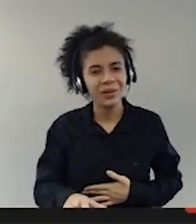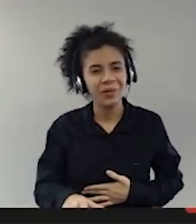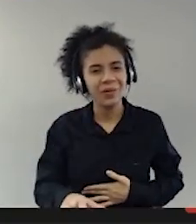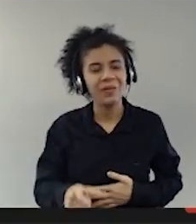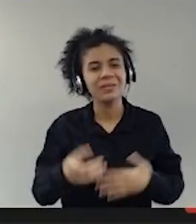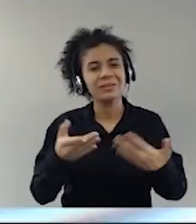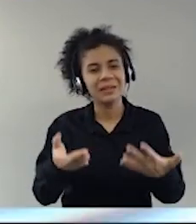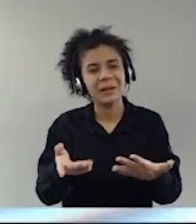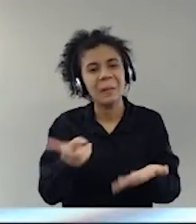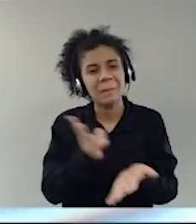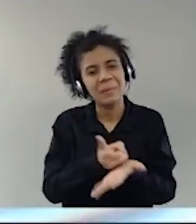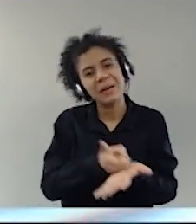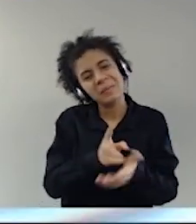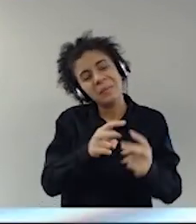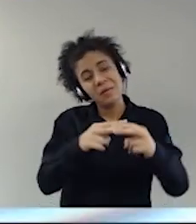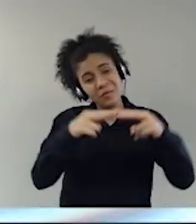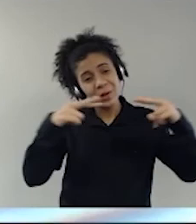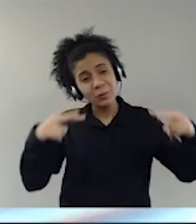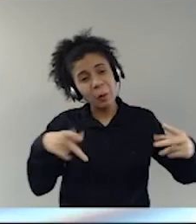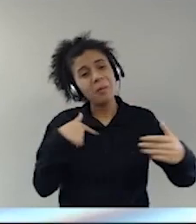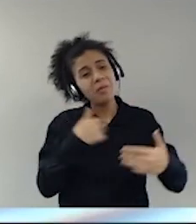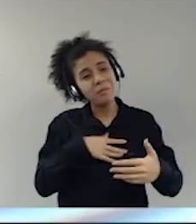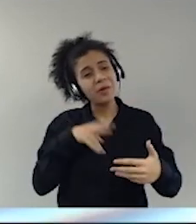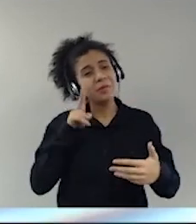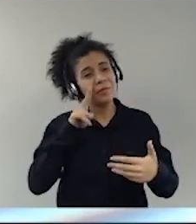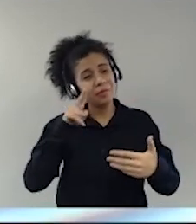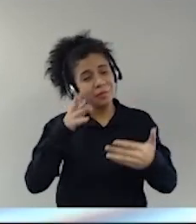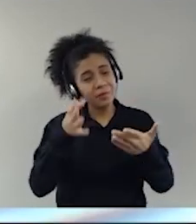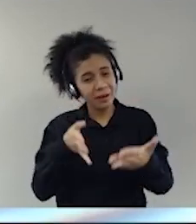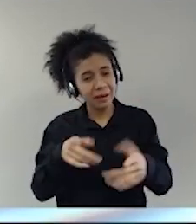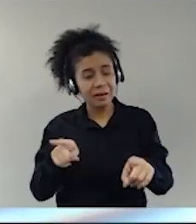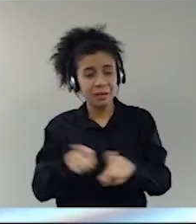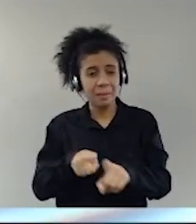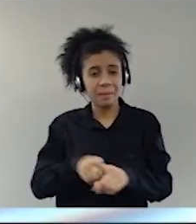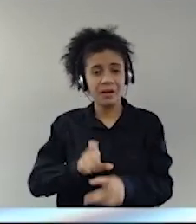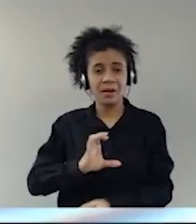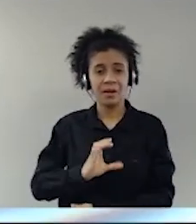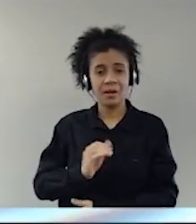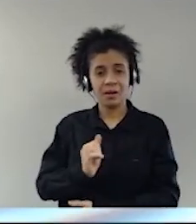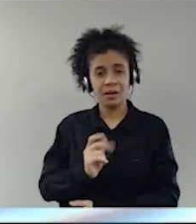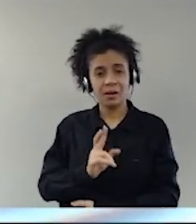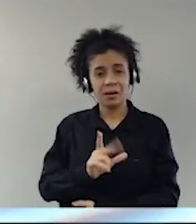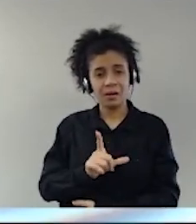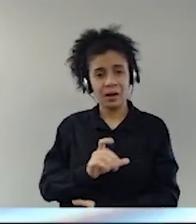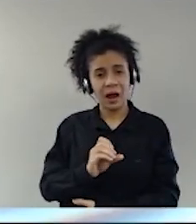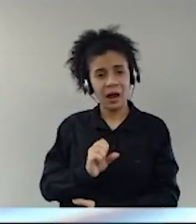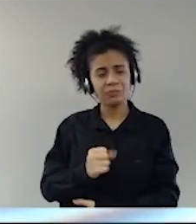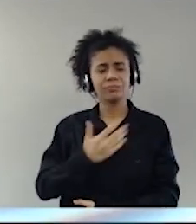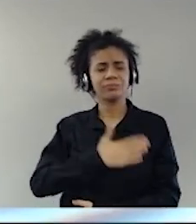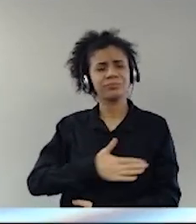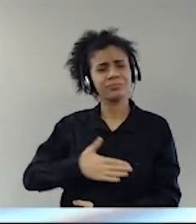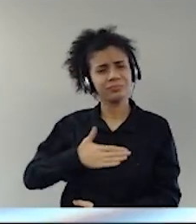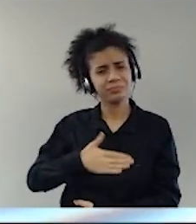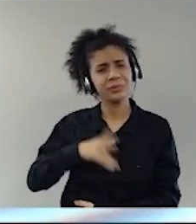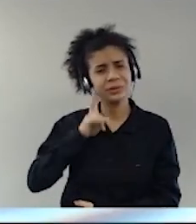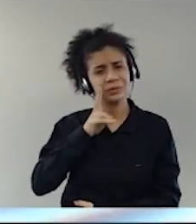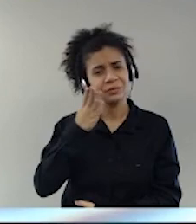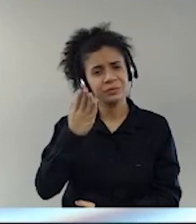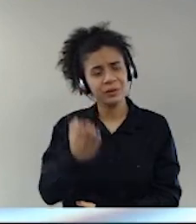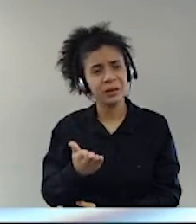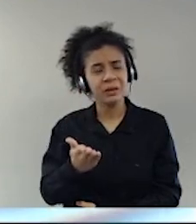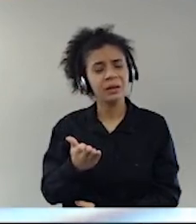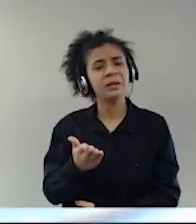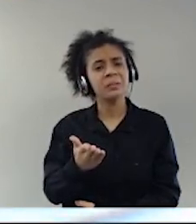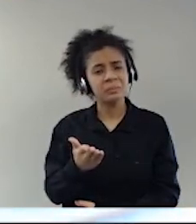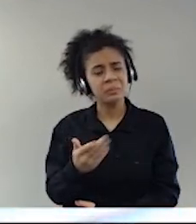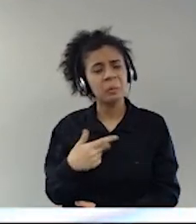Inês, ainda que virtualmente. Meu querido Carlos Nicodemos, uma satisfação muito grande ouvi-lo. Fiquei muito